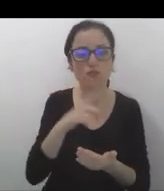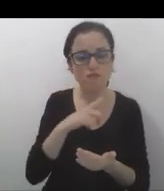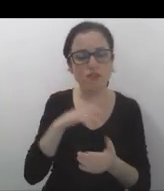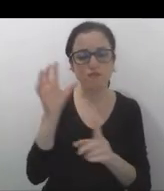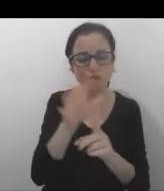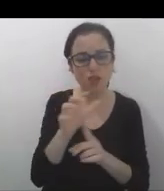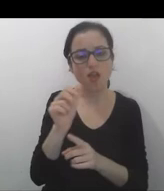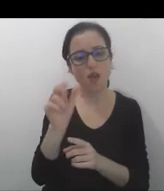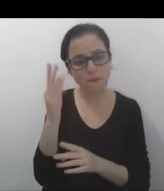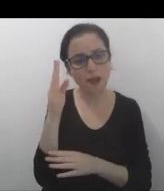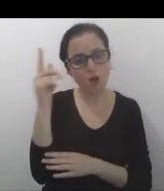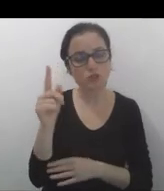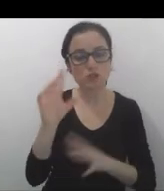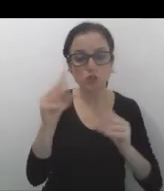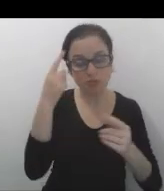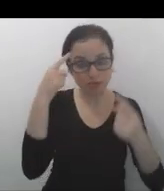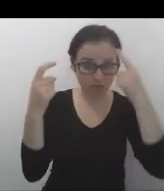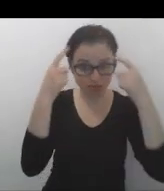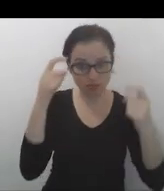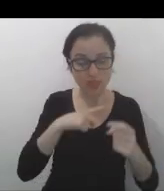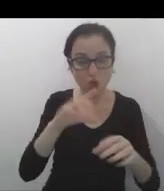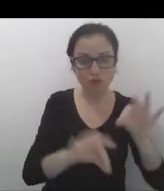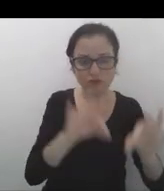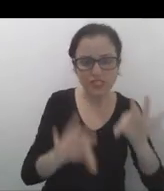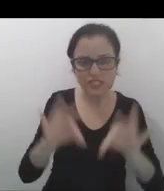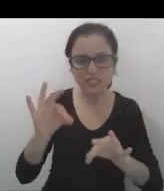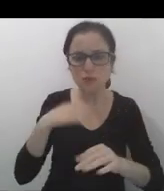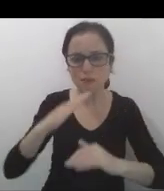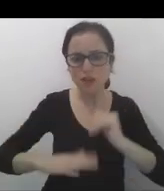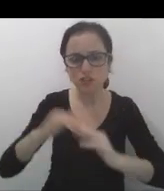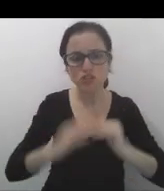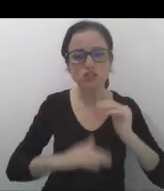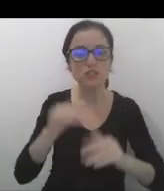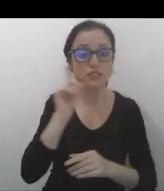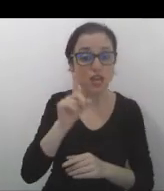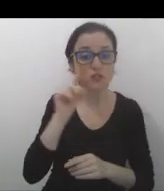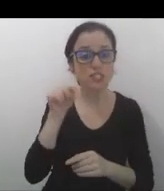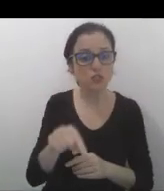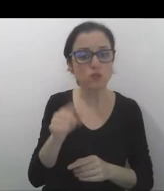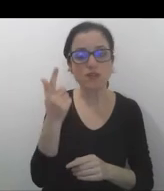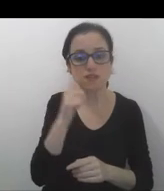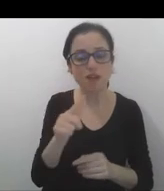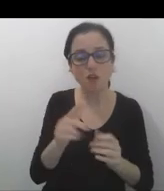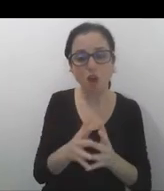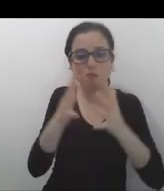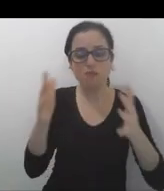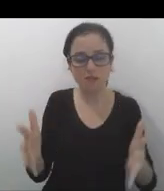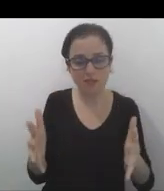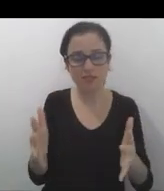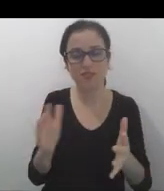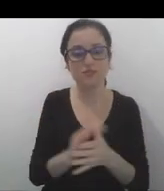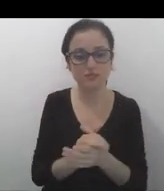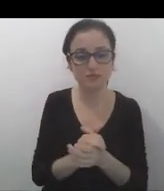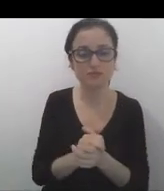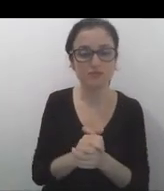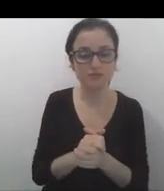eu acho que havia toda a ideia de você ter as oficinas, né? Havia toda que nos